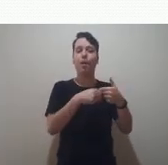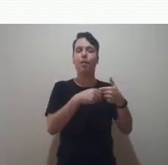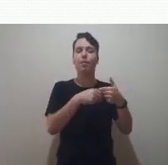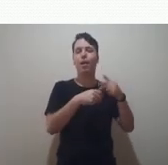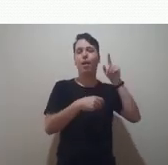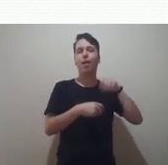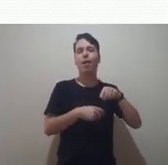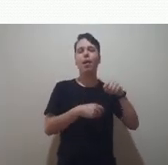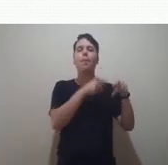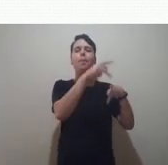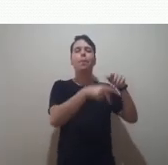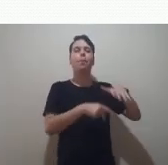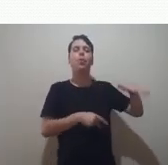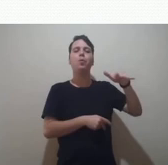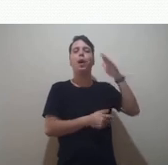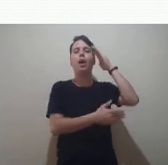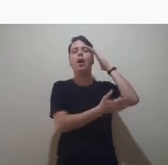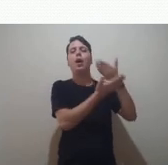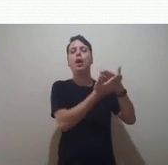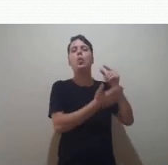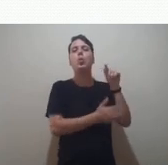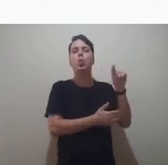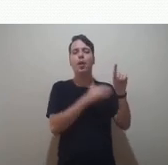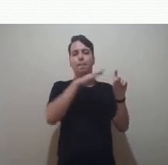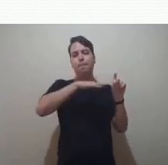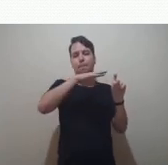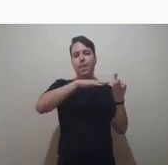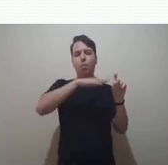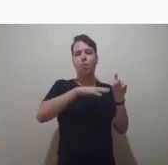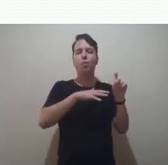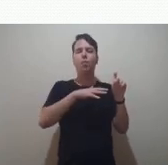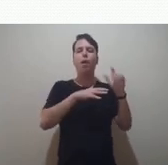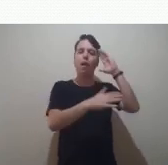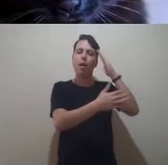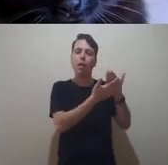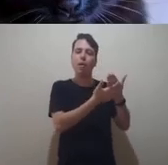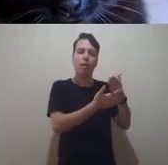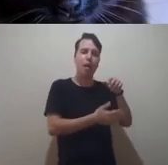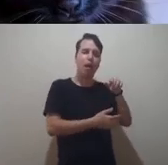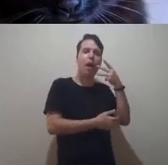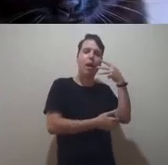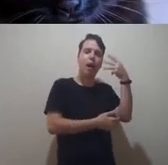e isso também muito devido à crença popular de que os gatos